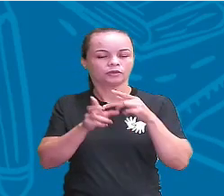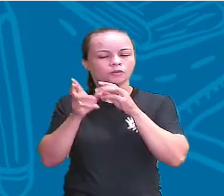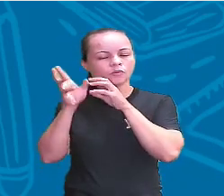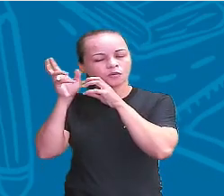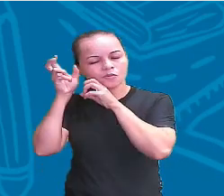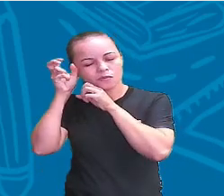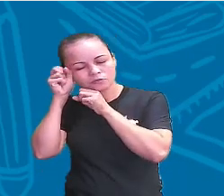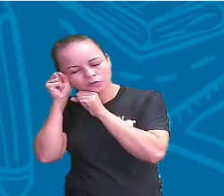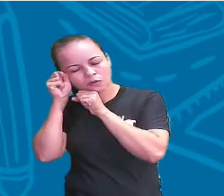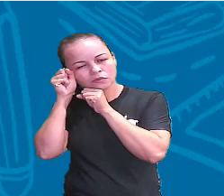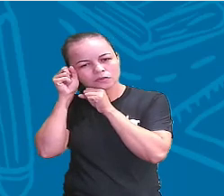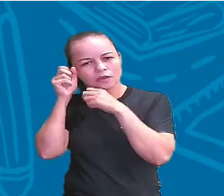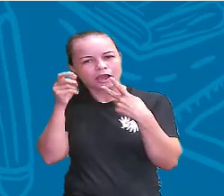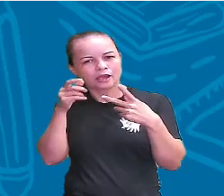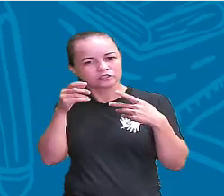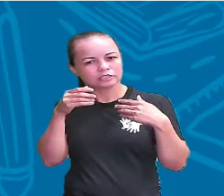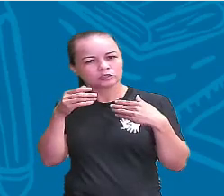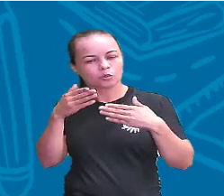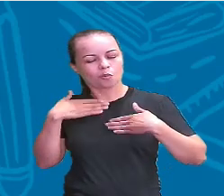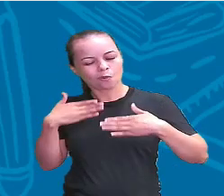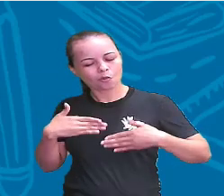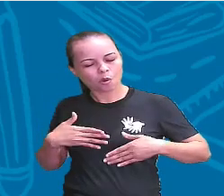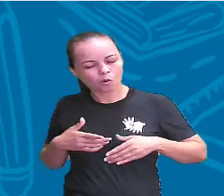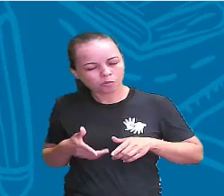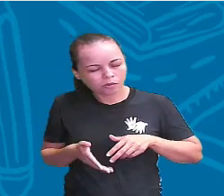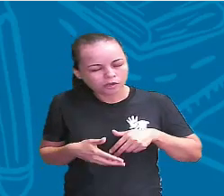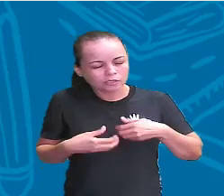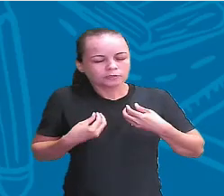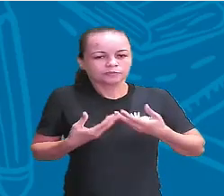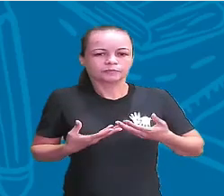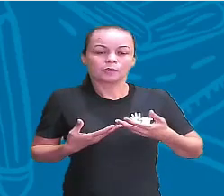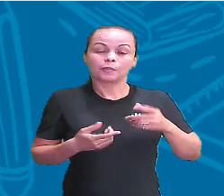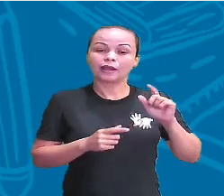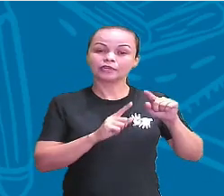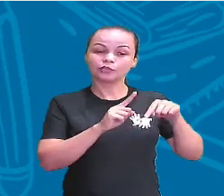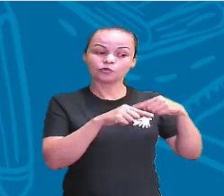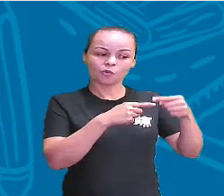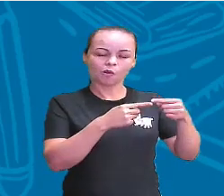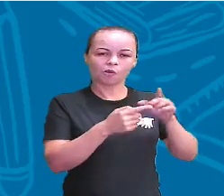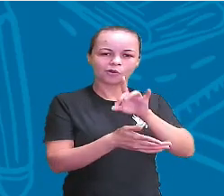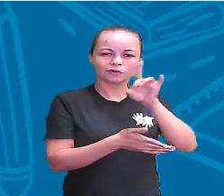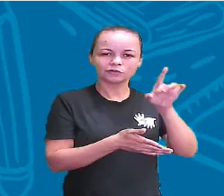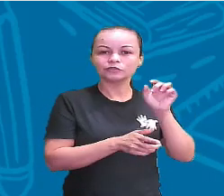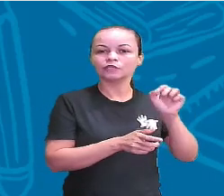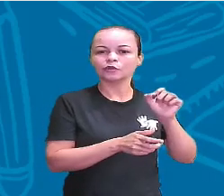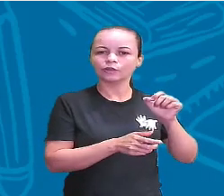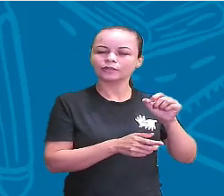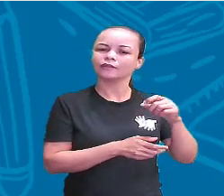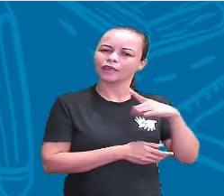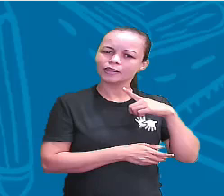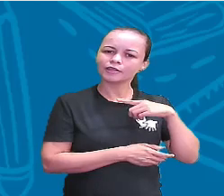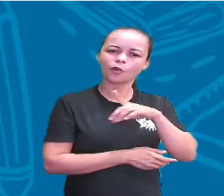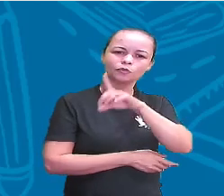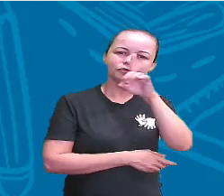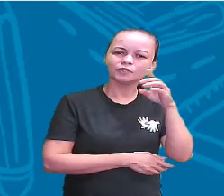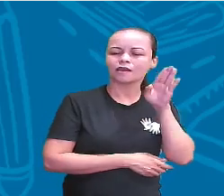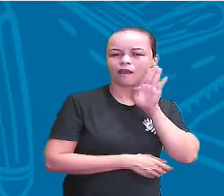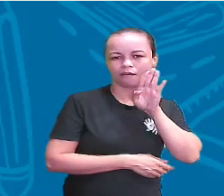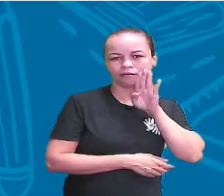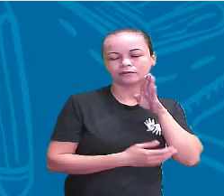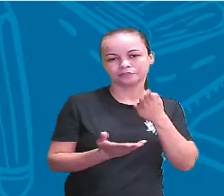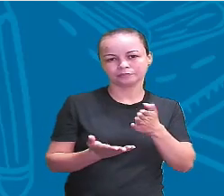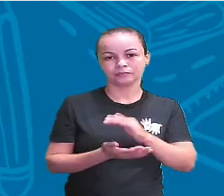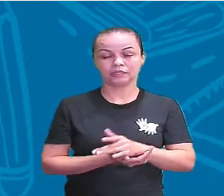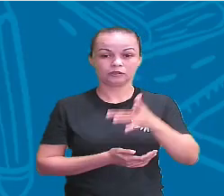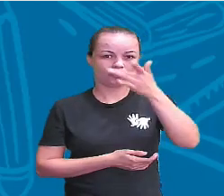recarregando também as nossas energias para que a gente tenha no dia seguinte um dia bacana, um dia legal, tá certo? Portanto,